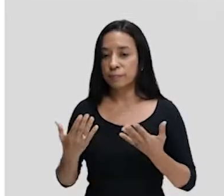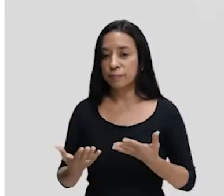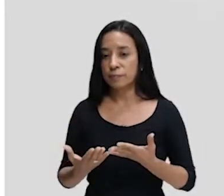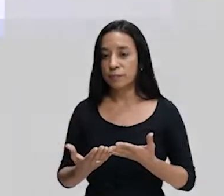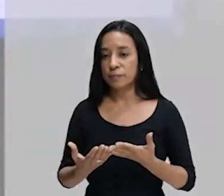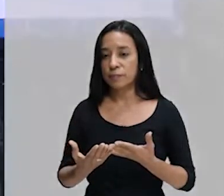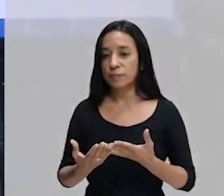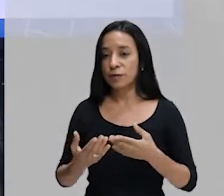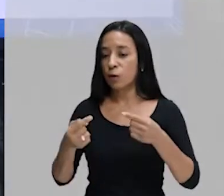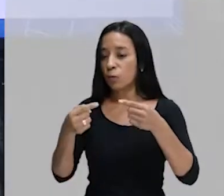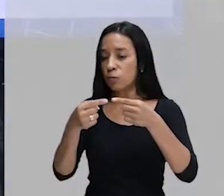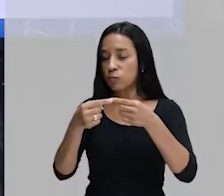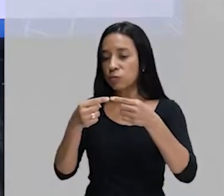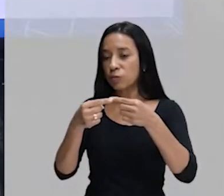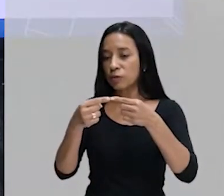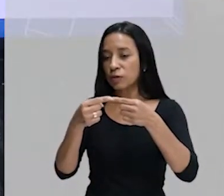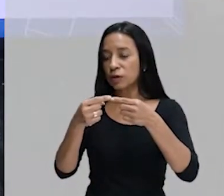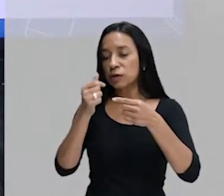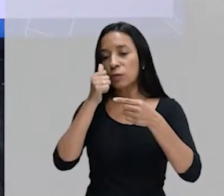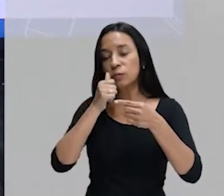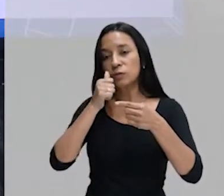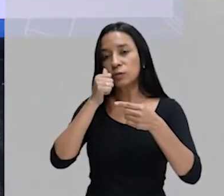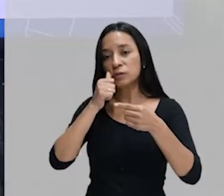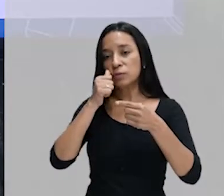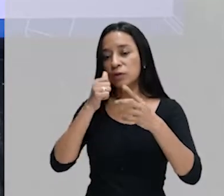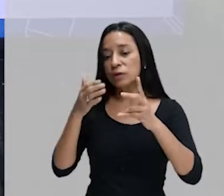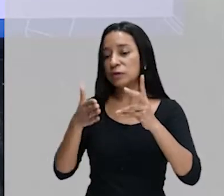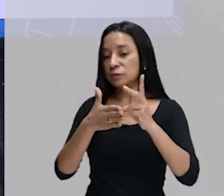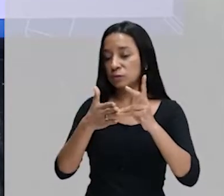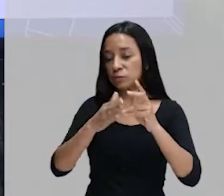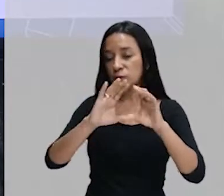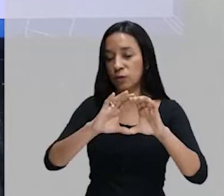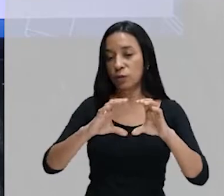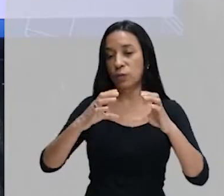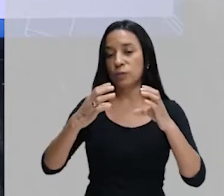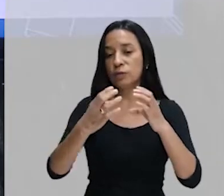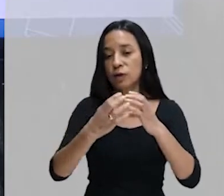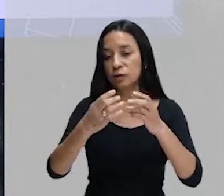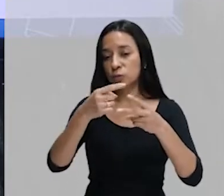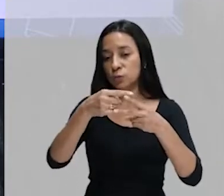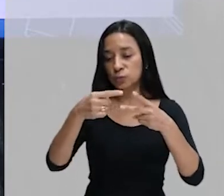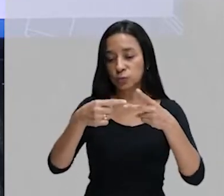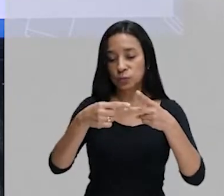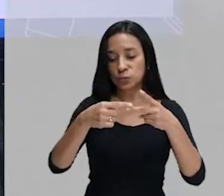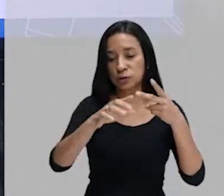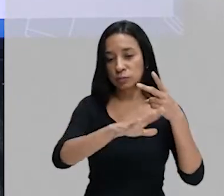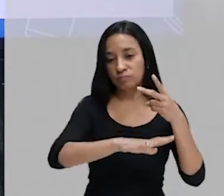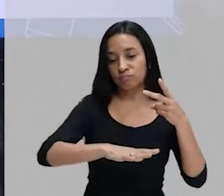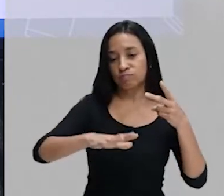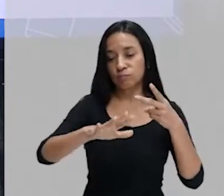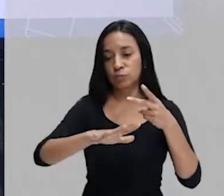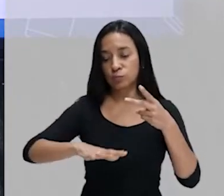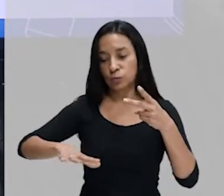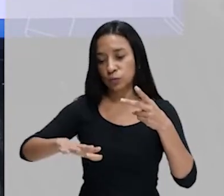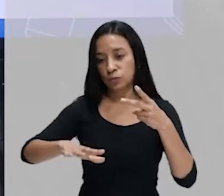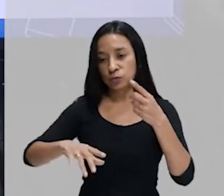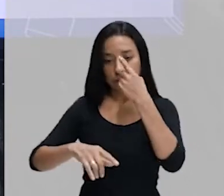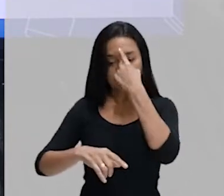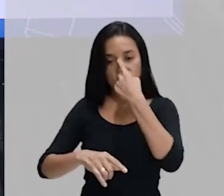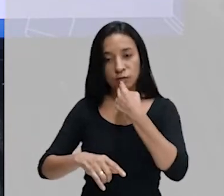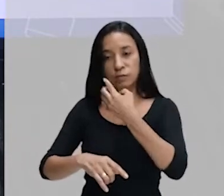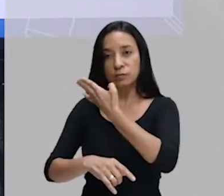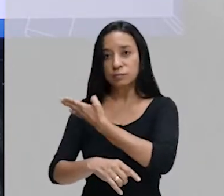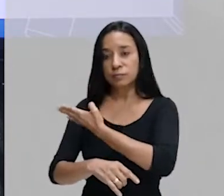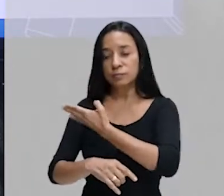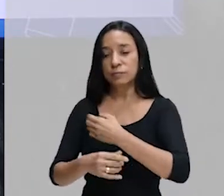uma combinação que essas mulheres indígenas dessa comunidade, né, dessas duas comunidades que nós citamos aqui, Tunibamba e